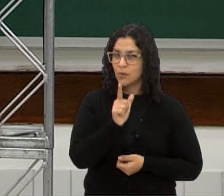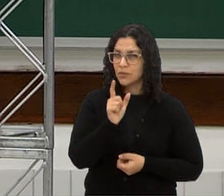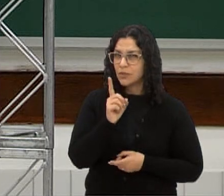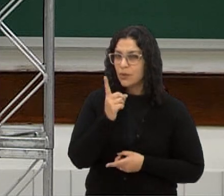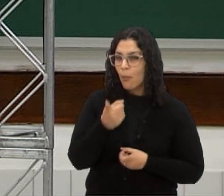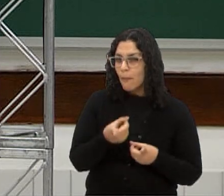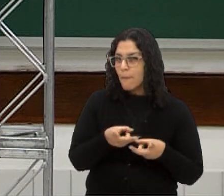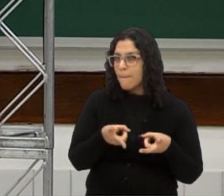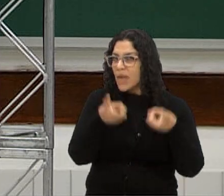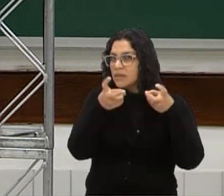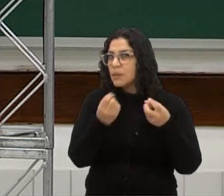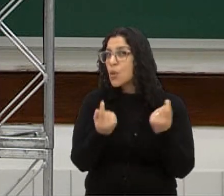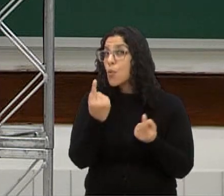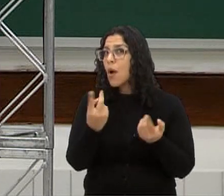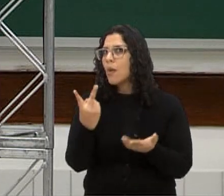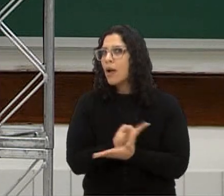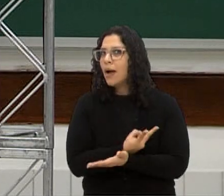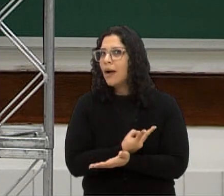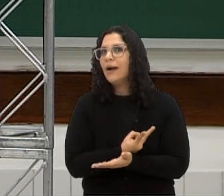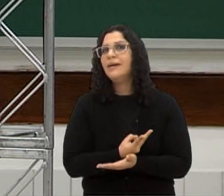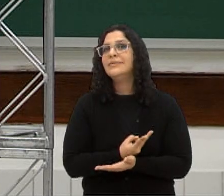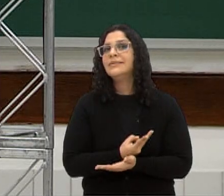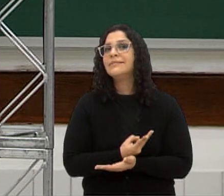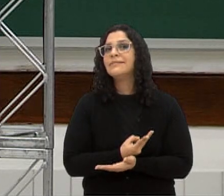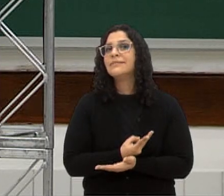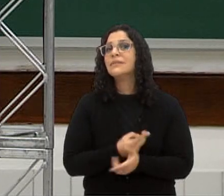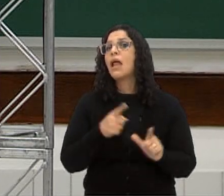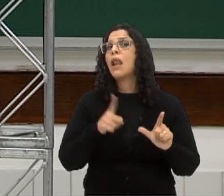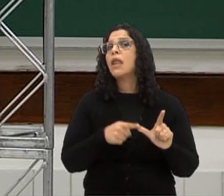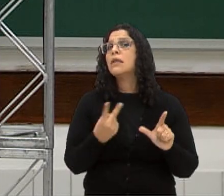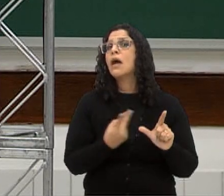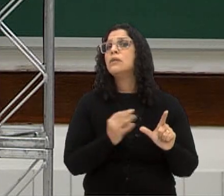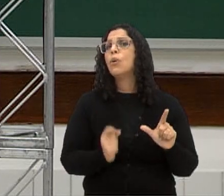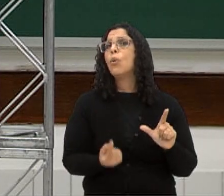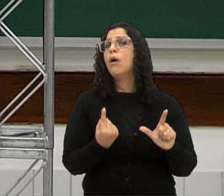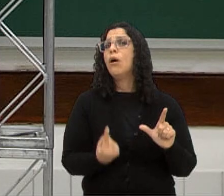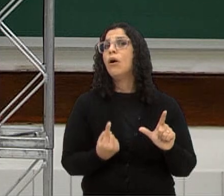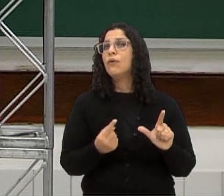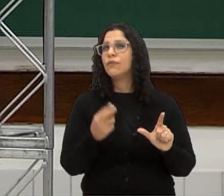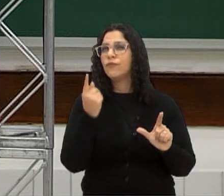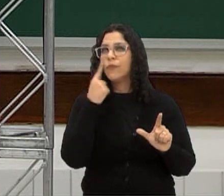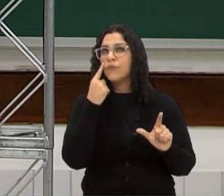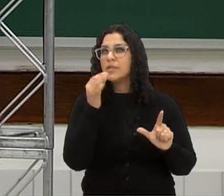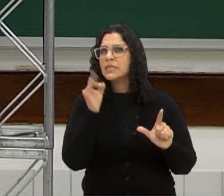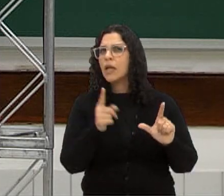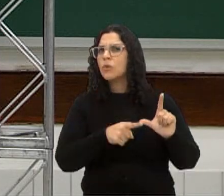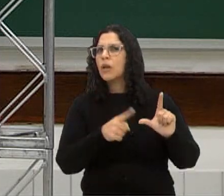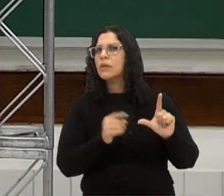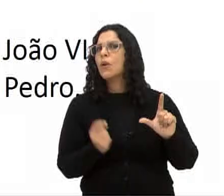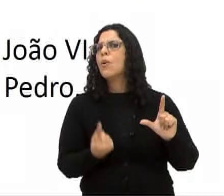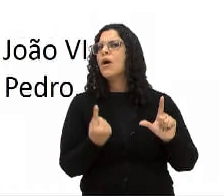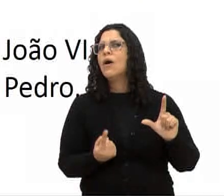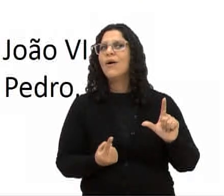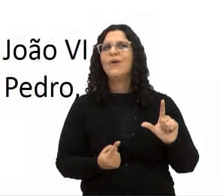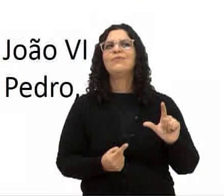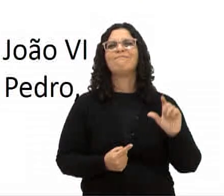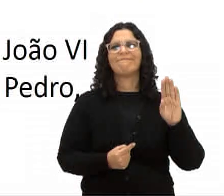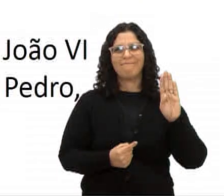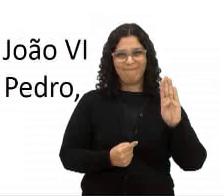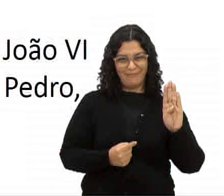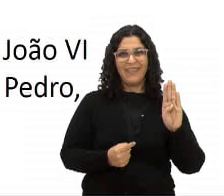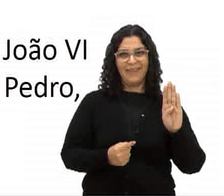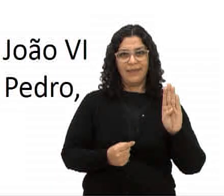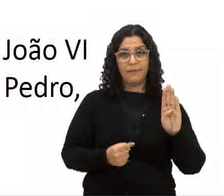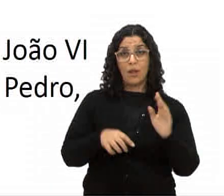Conseguiu identificar a alternativa incorreta, ou seja, aquela que está errada? Vamos ver se você acertou? Os